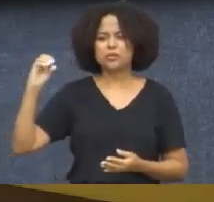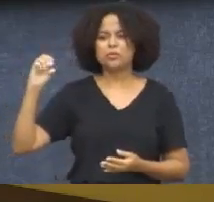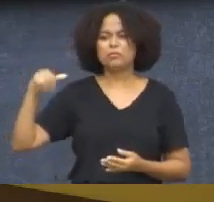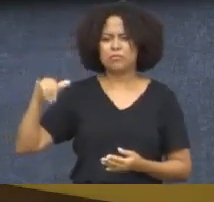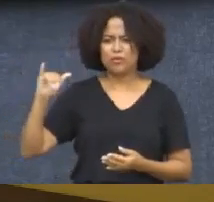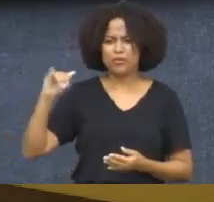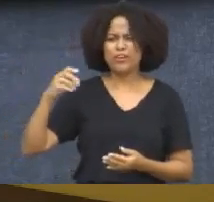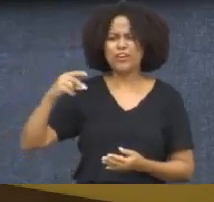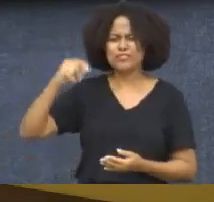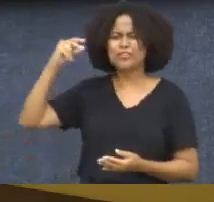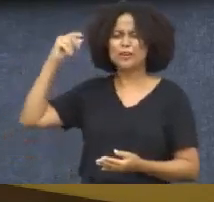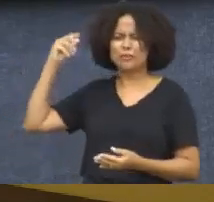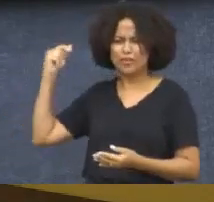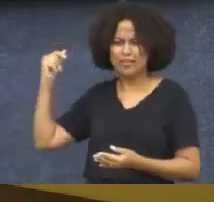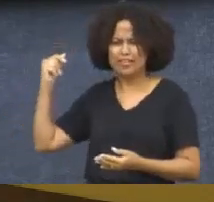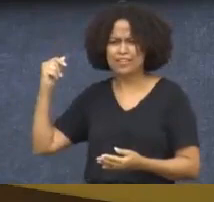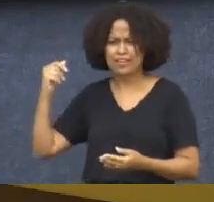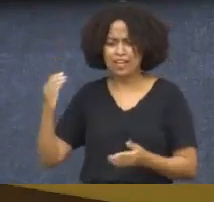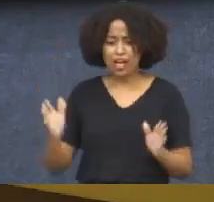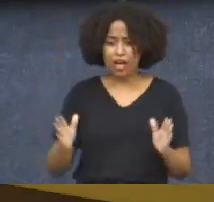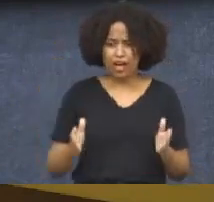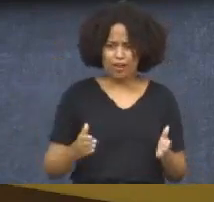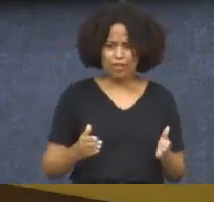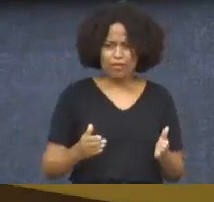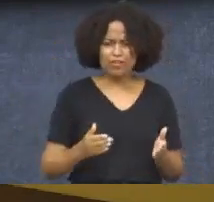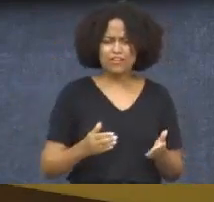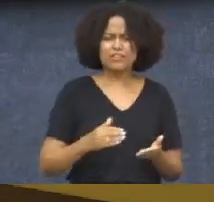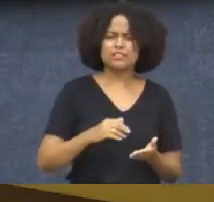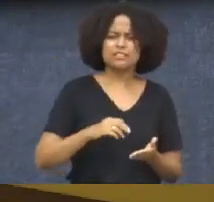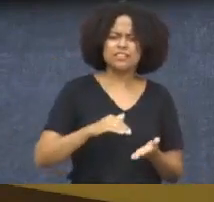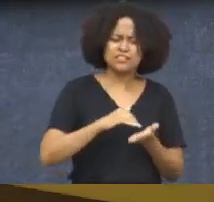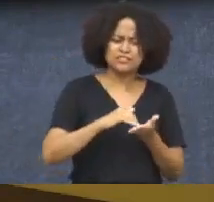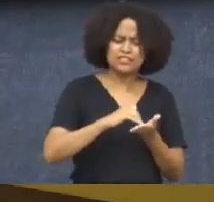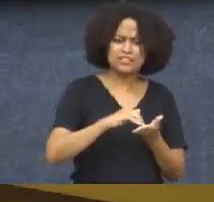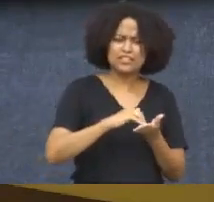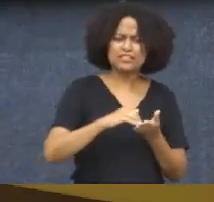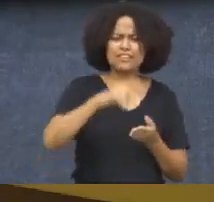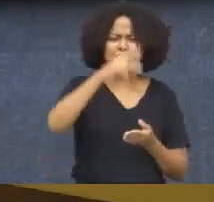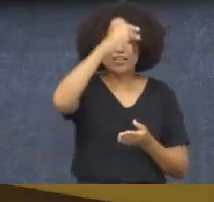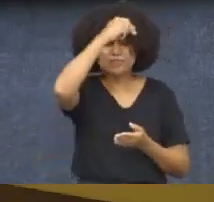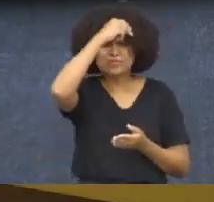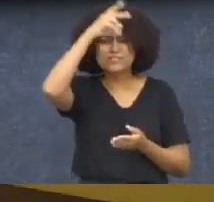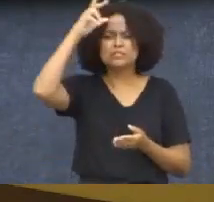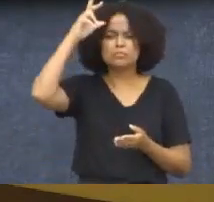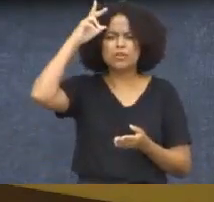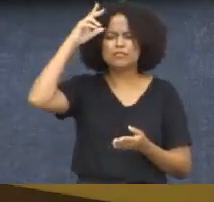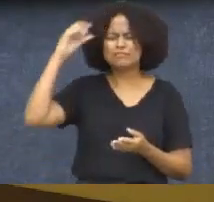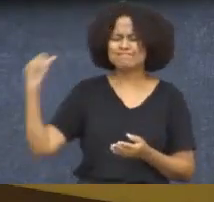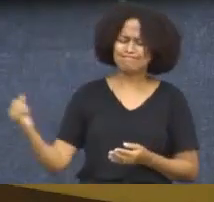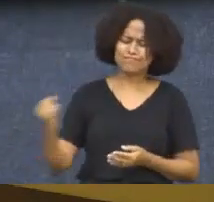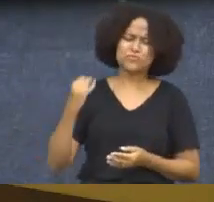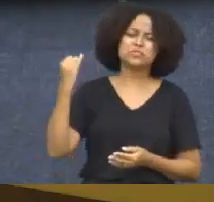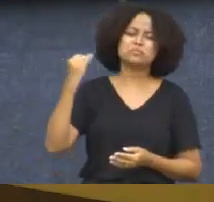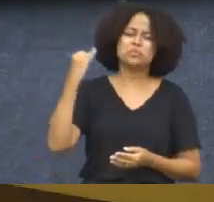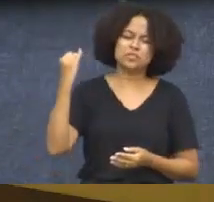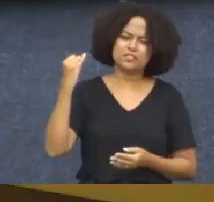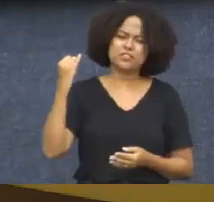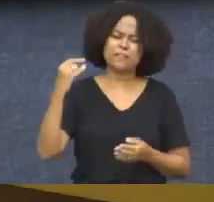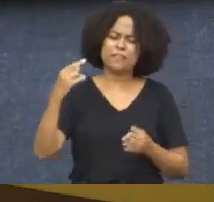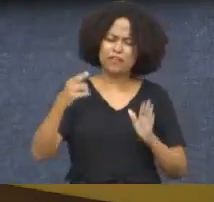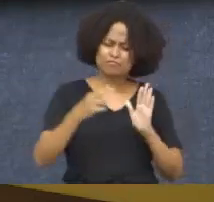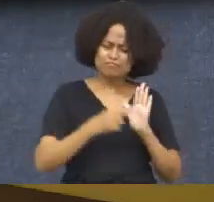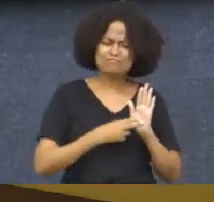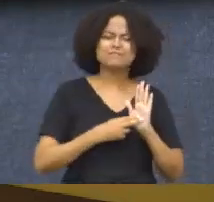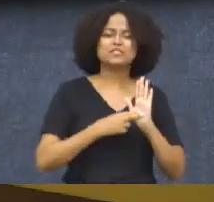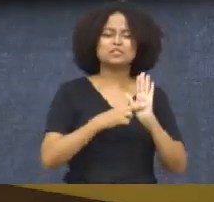professor, vereador e agora secretário municipal aqui na nossa capital. Isso é muito importante, né? Então, muito